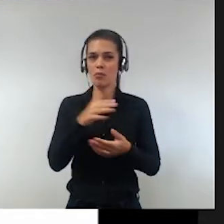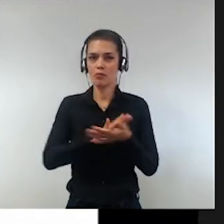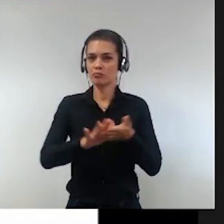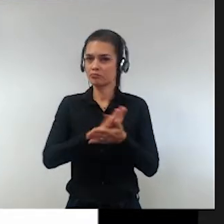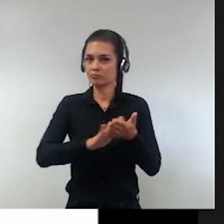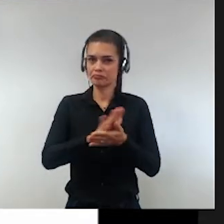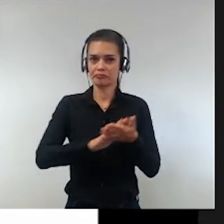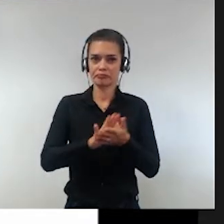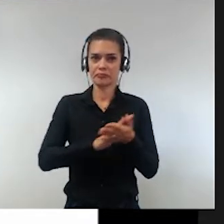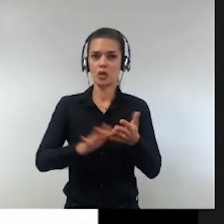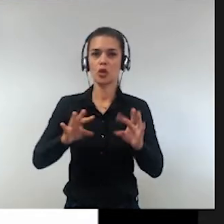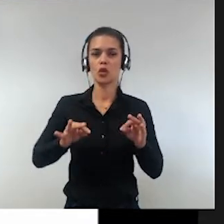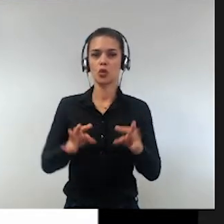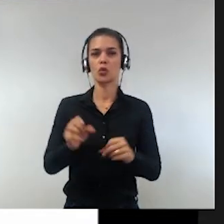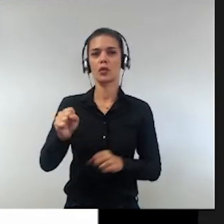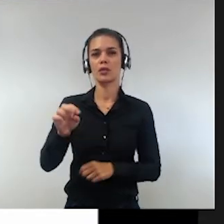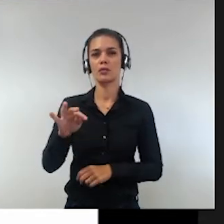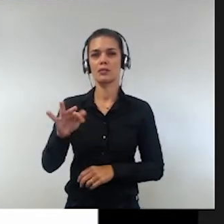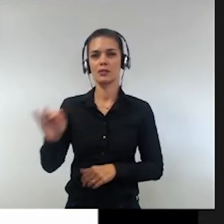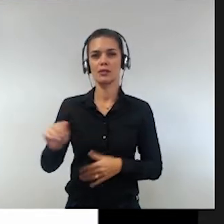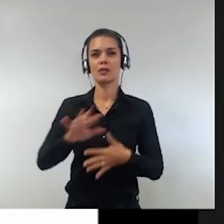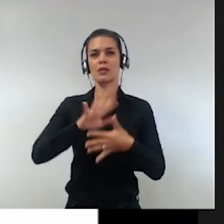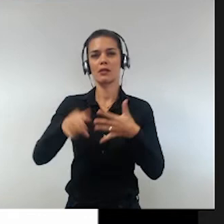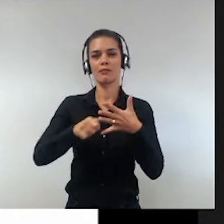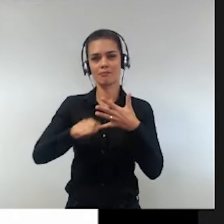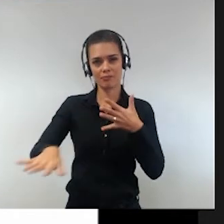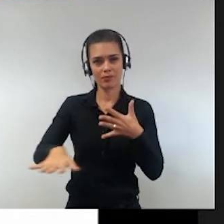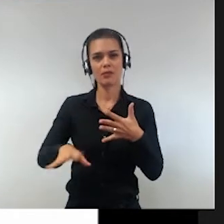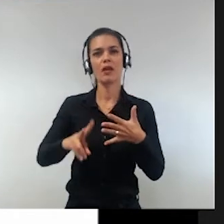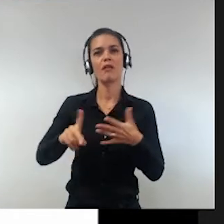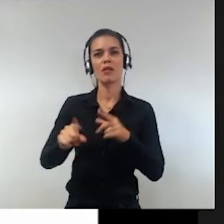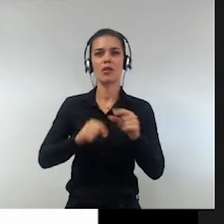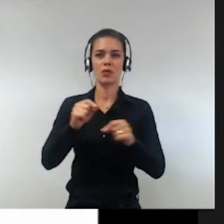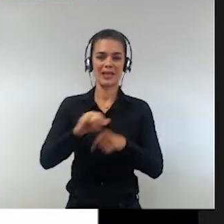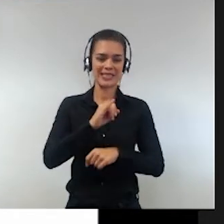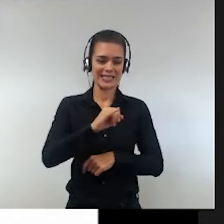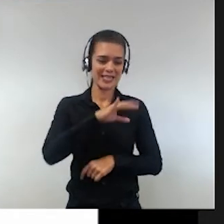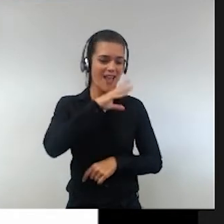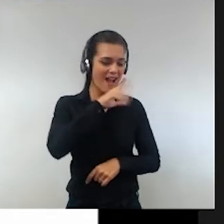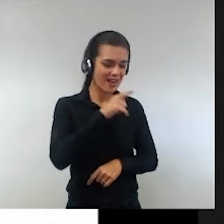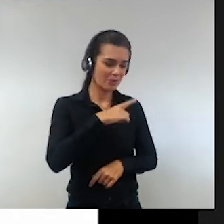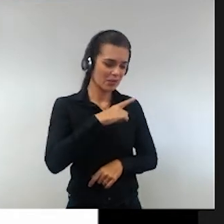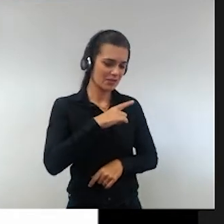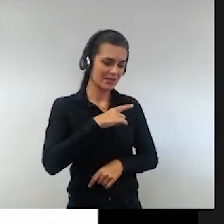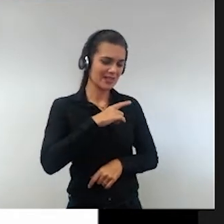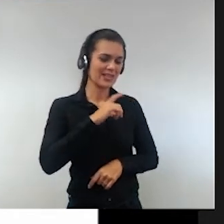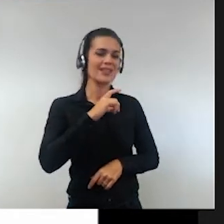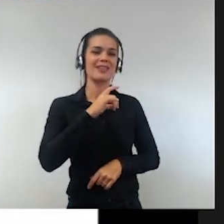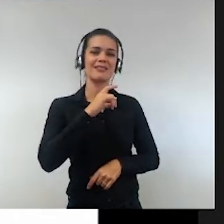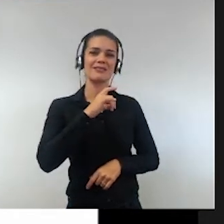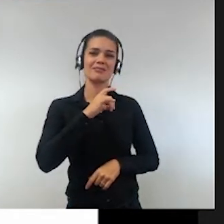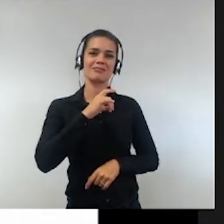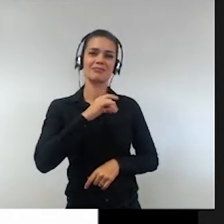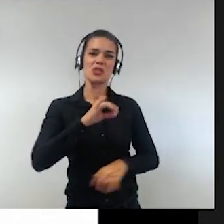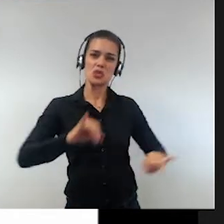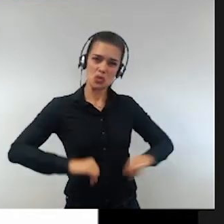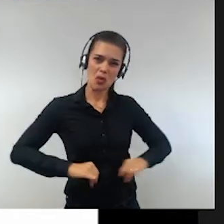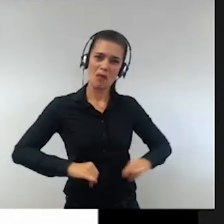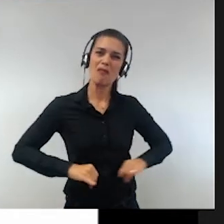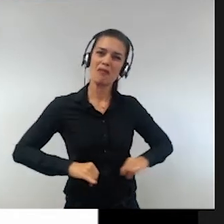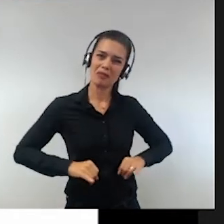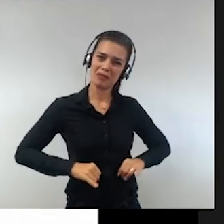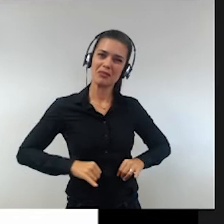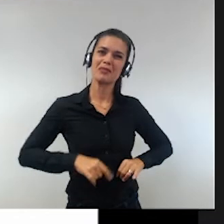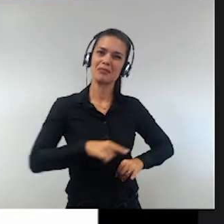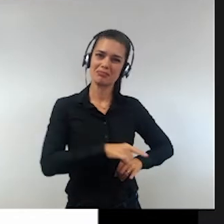até agora são entendimentos que práticas que conduzem os animais ao sofrimento, elas de fato fazem os animais sofrerem. O que é isso? É